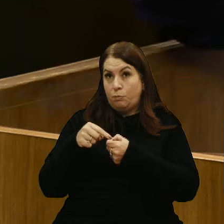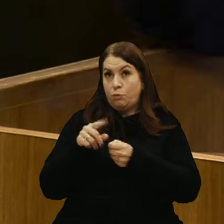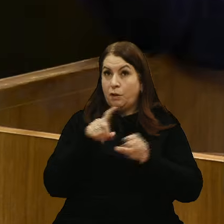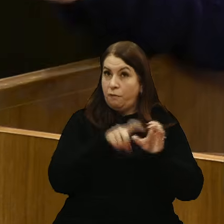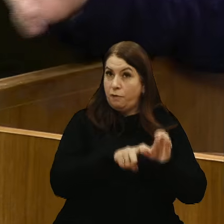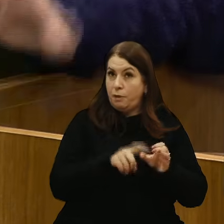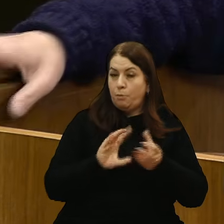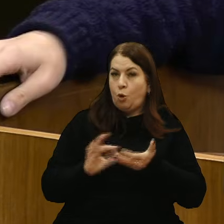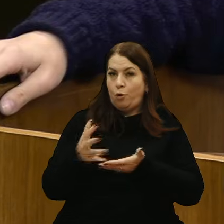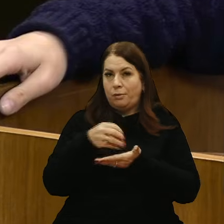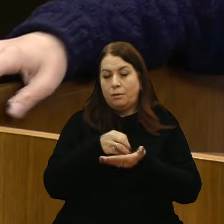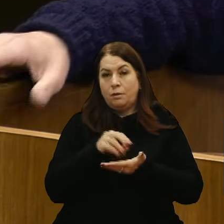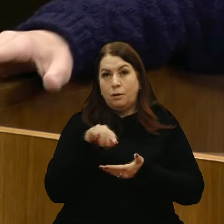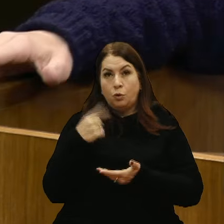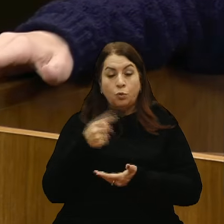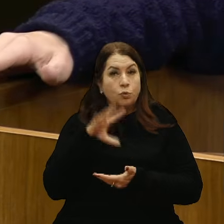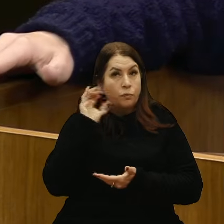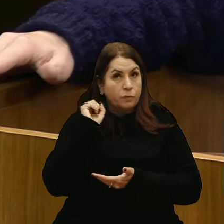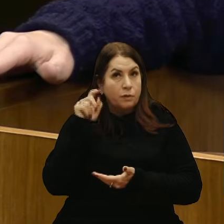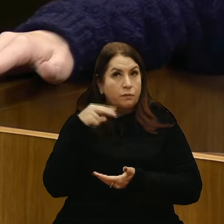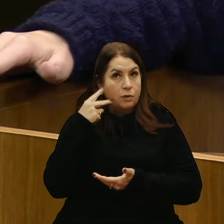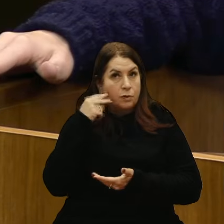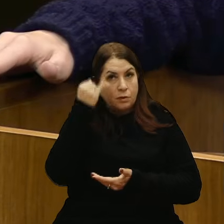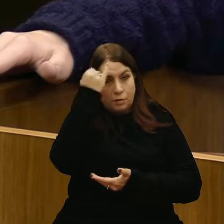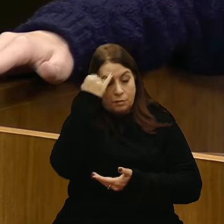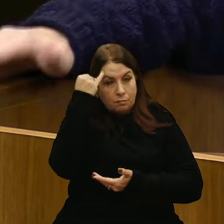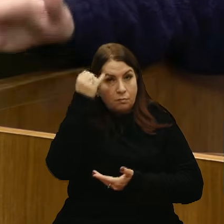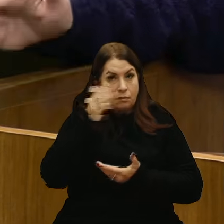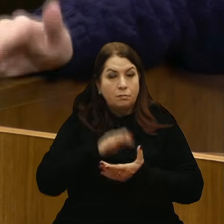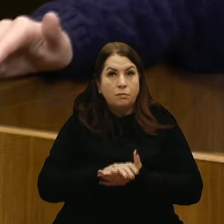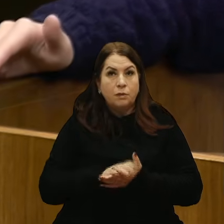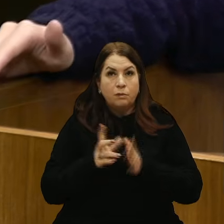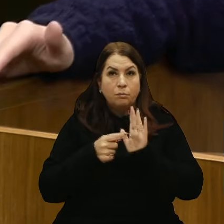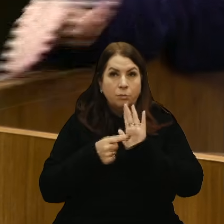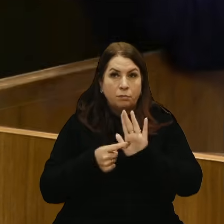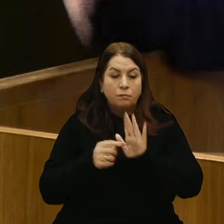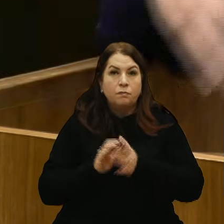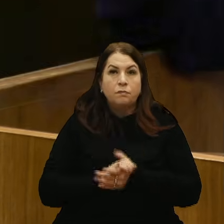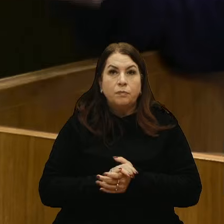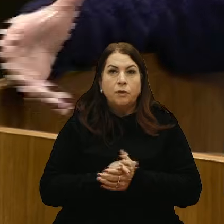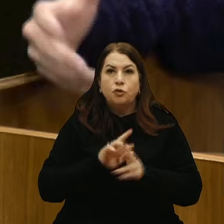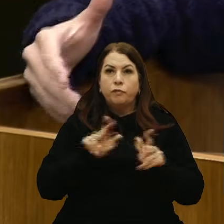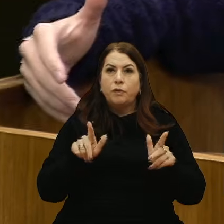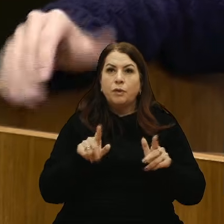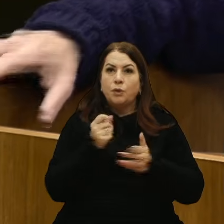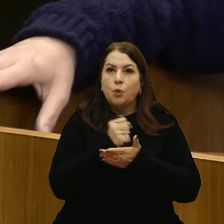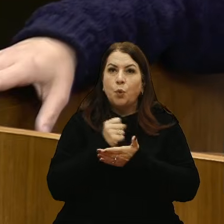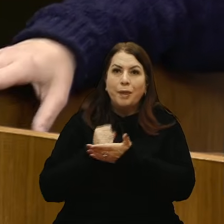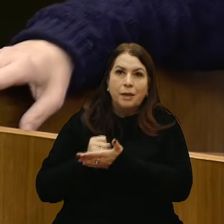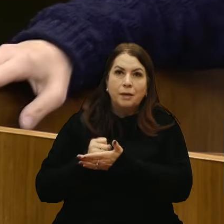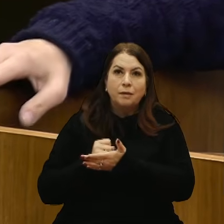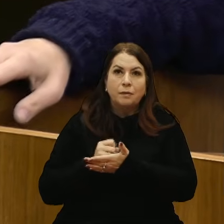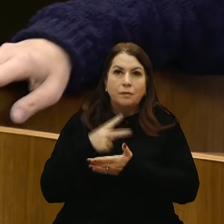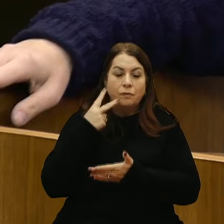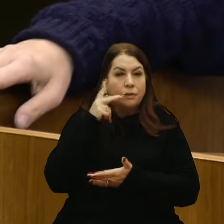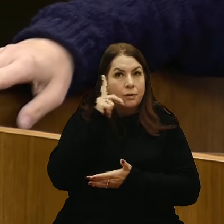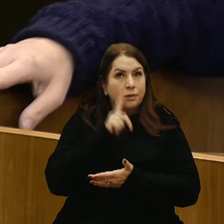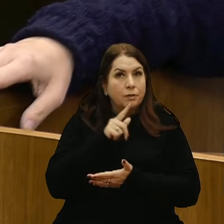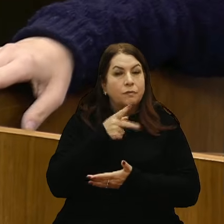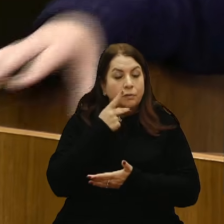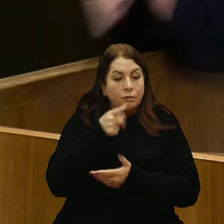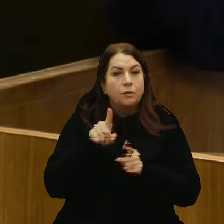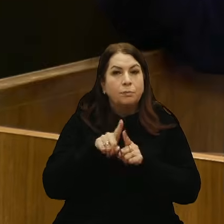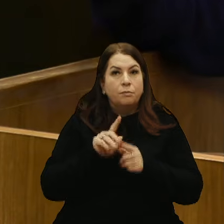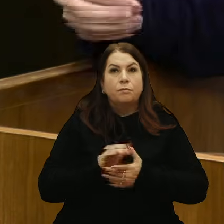E nós ouvimos agora mesmo o vereador Zé D'Ambrosio apresentando que tem vários contratos, o vereador Lucas falou sobre isso